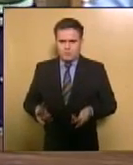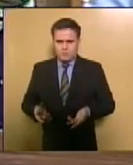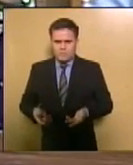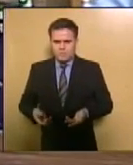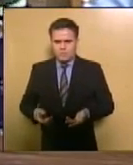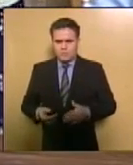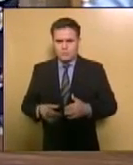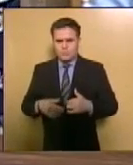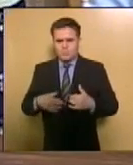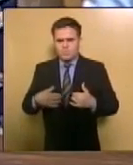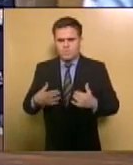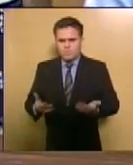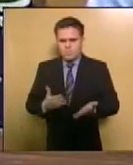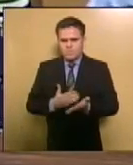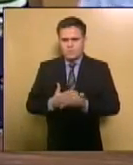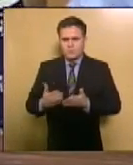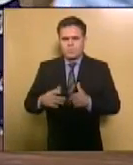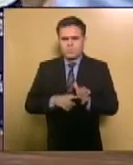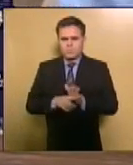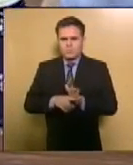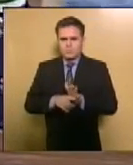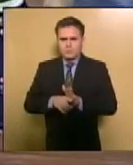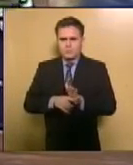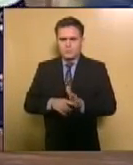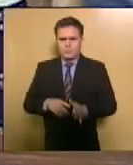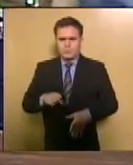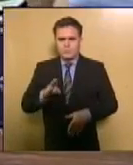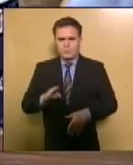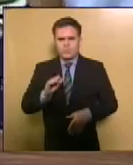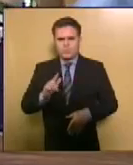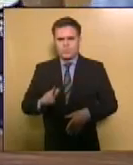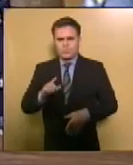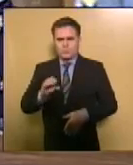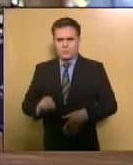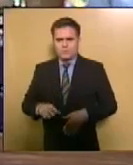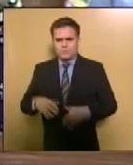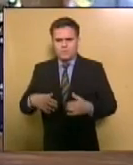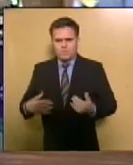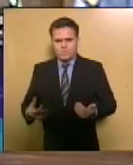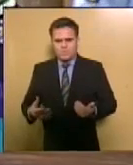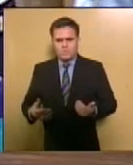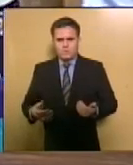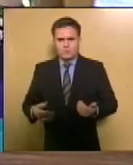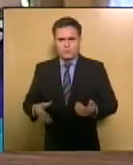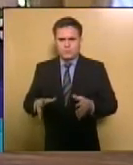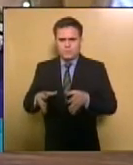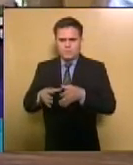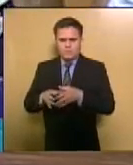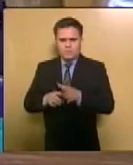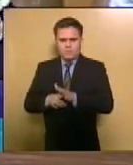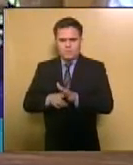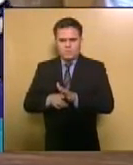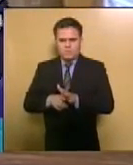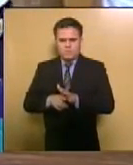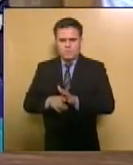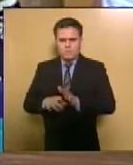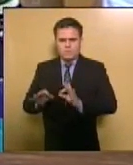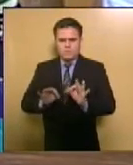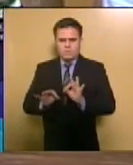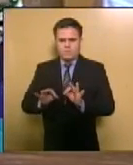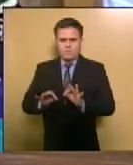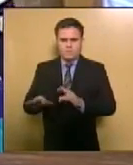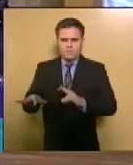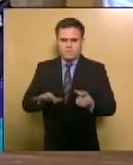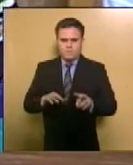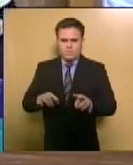diagnóstico nós começamos a trabalhar com o ggo que é o grupo de gestão operacional esse grupo ele se reúne semanalmente